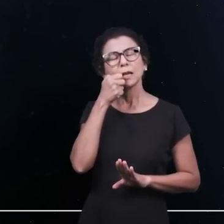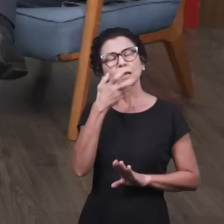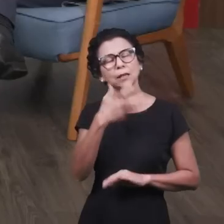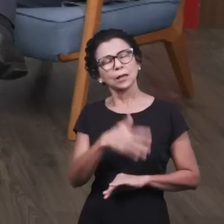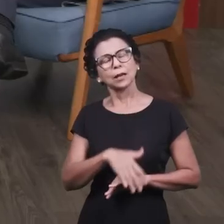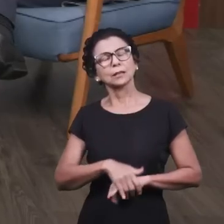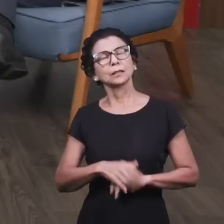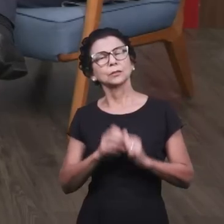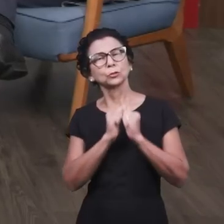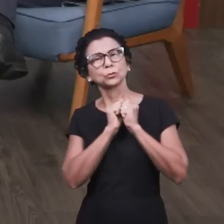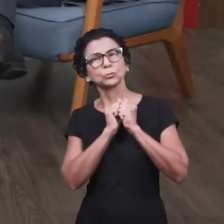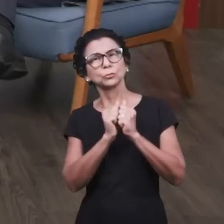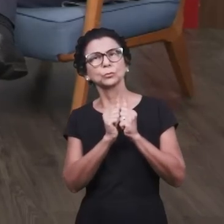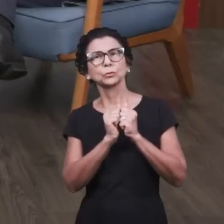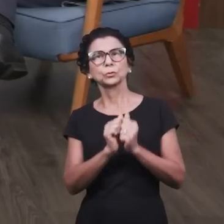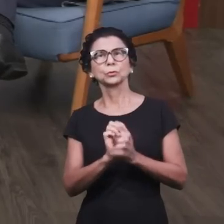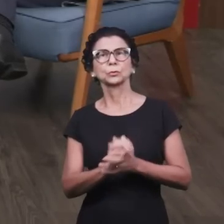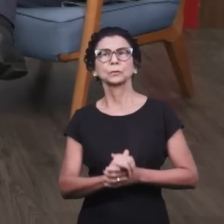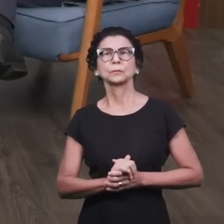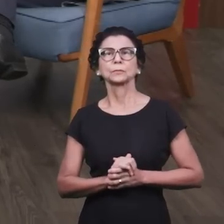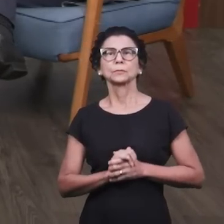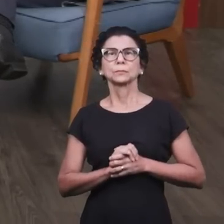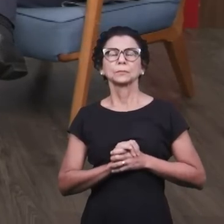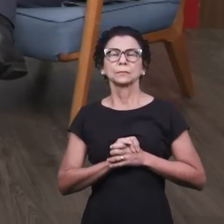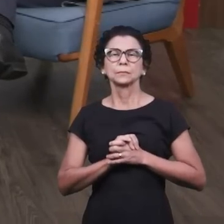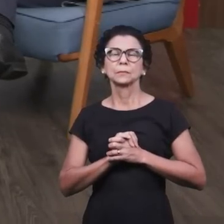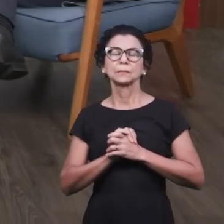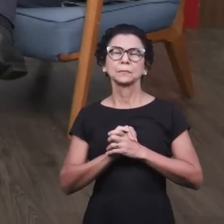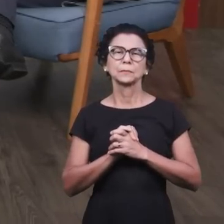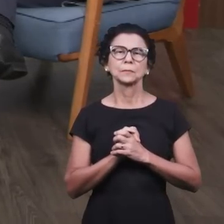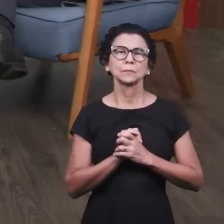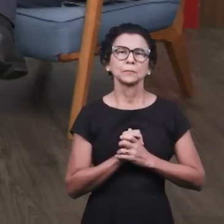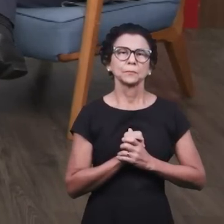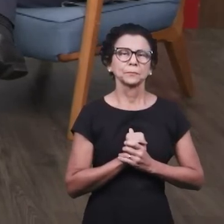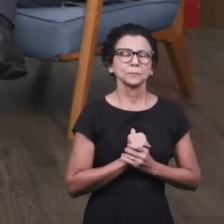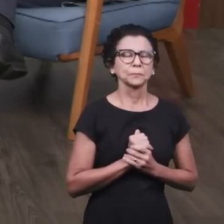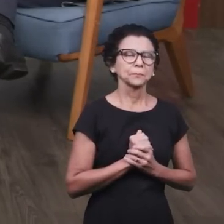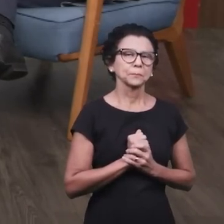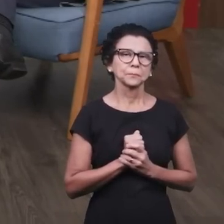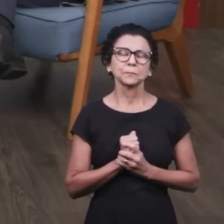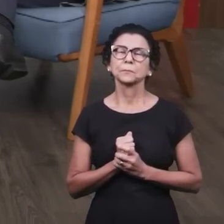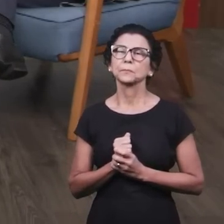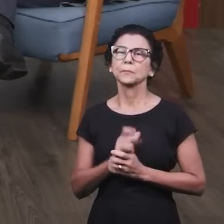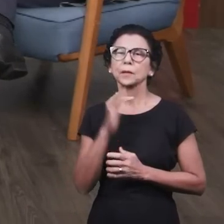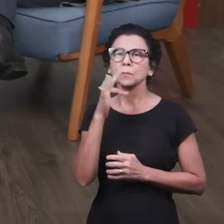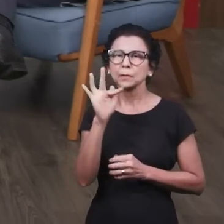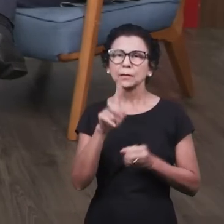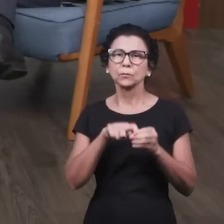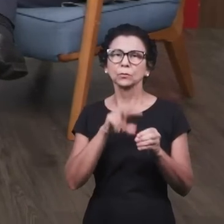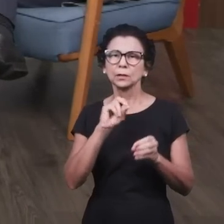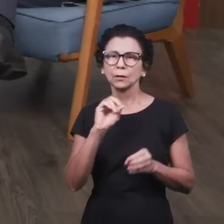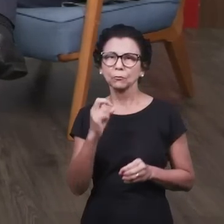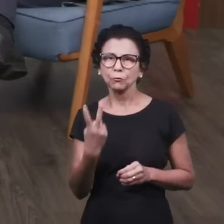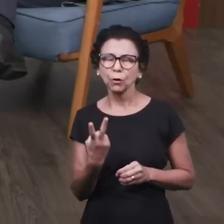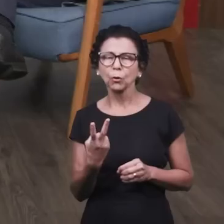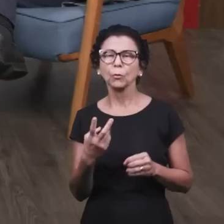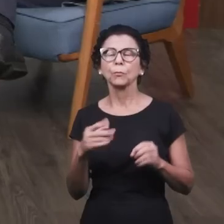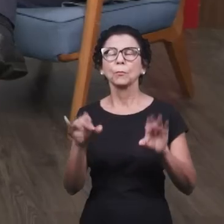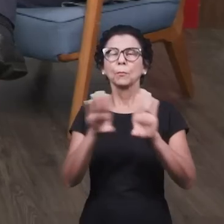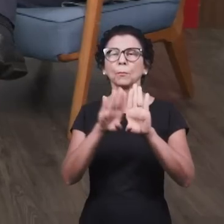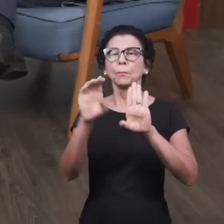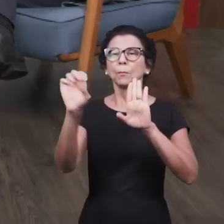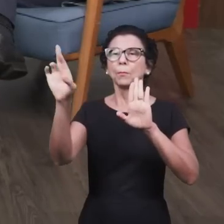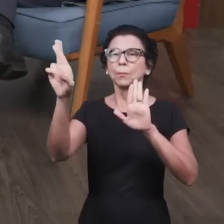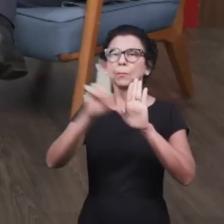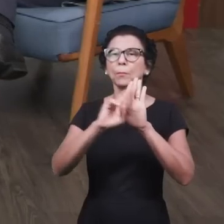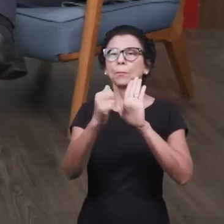textos, para mim, mais marcantes da palavra, né? Sobretudo para o momento de hoje. Mas vamos lá. Eis que venho sem demora, eis que estou à porta e bato.